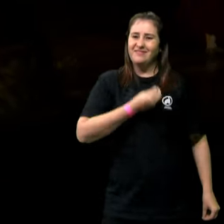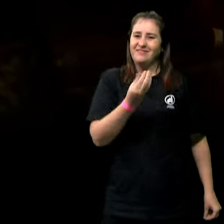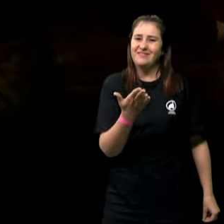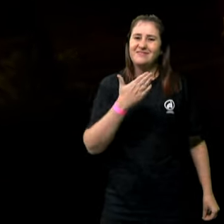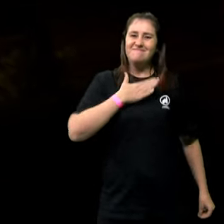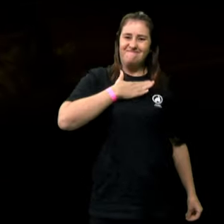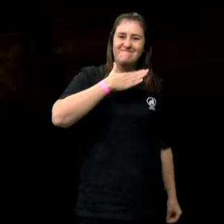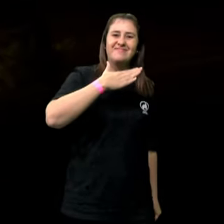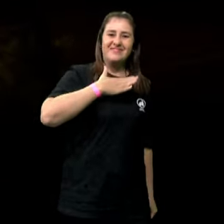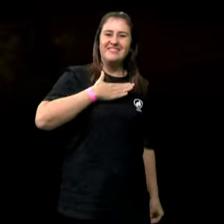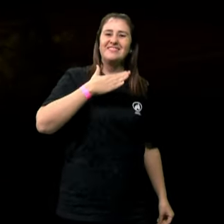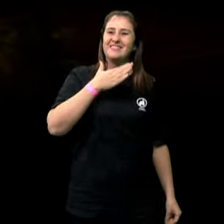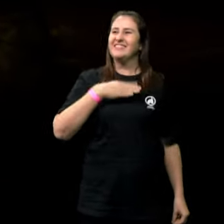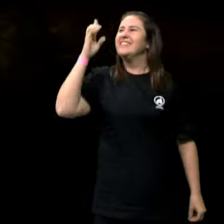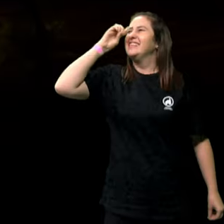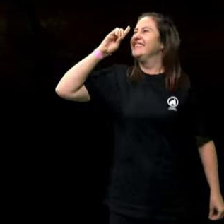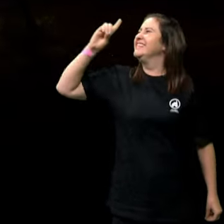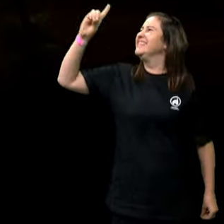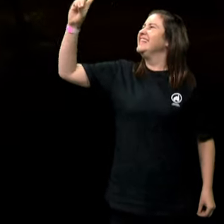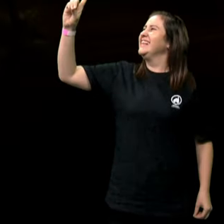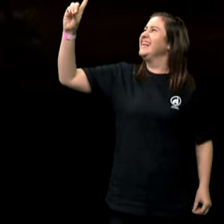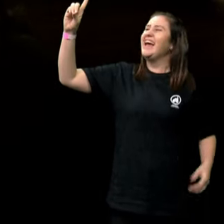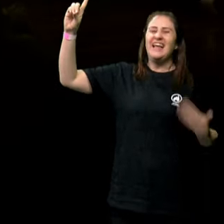o que nos move